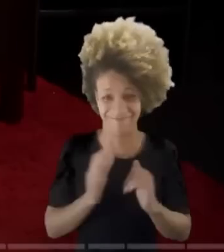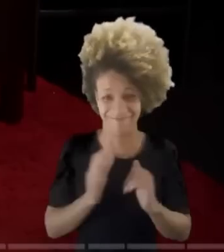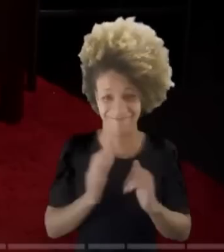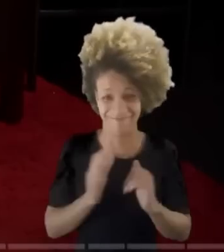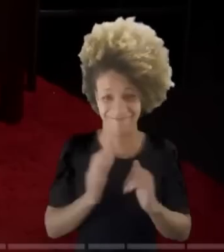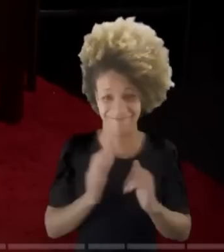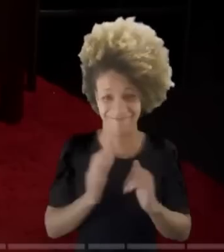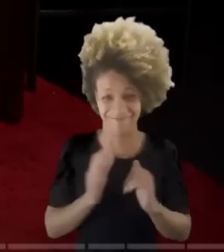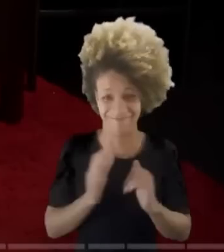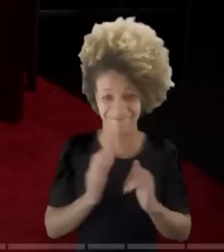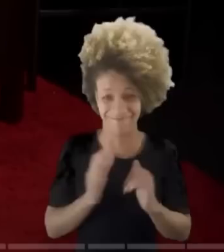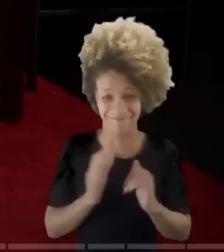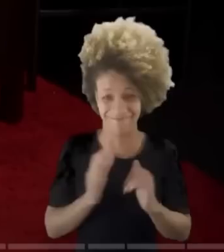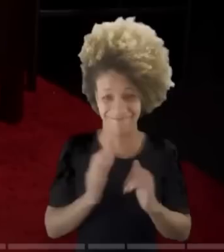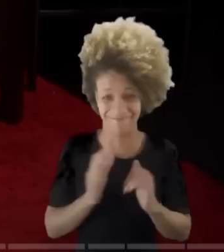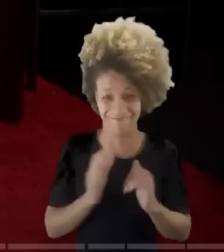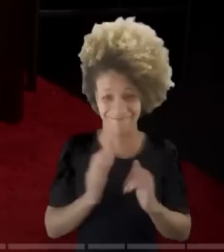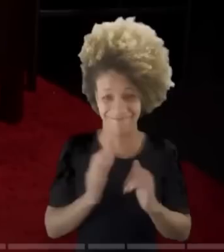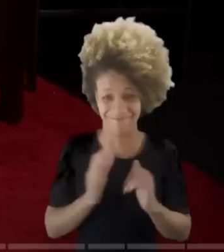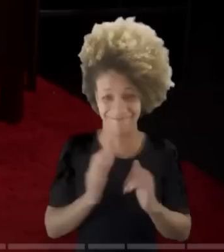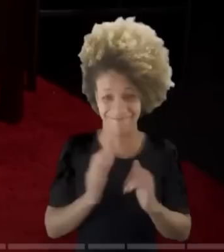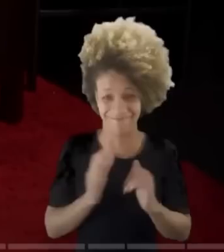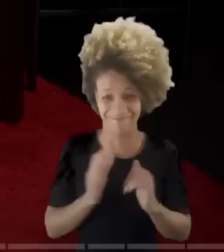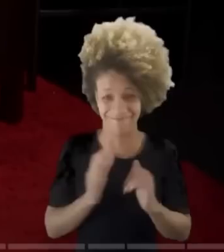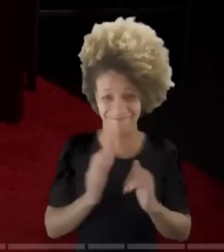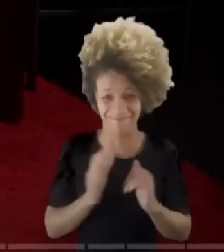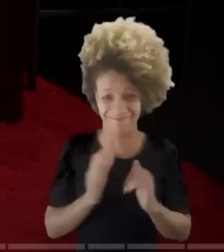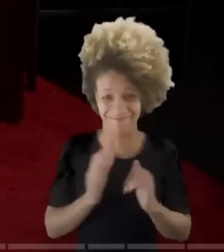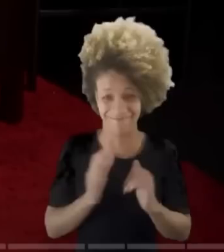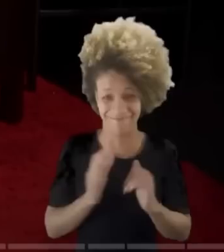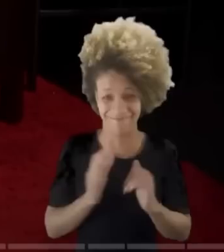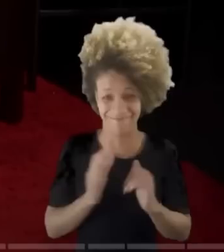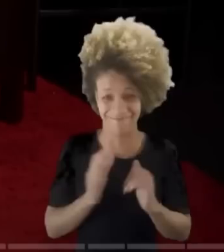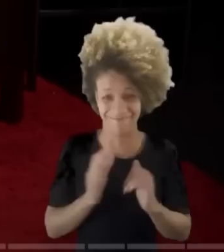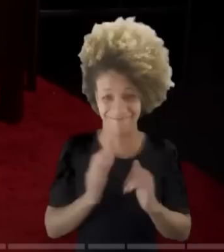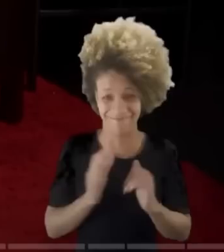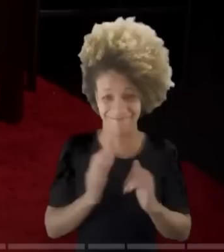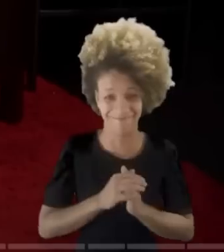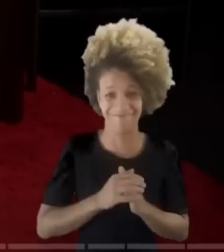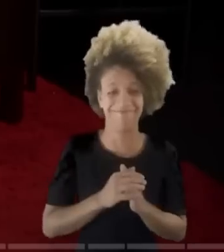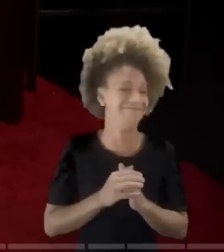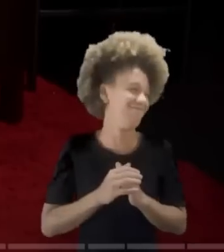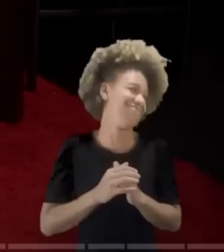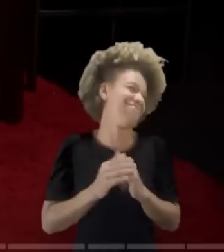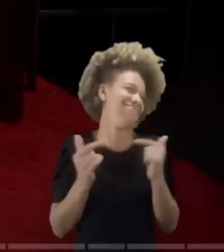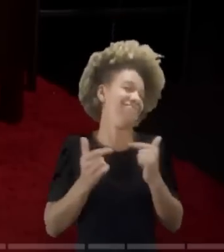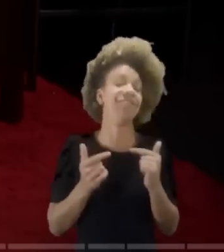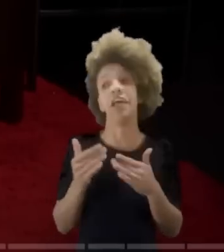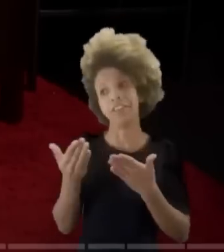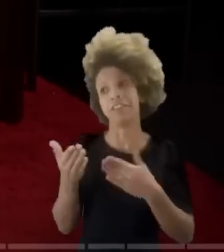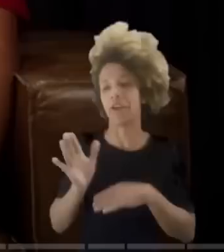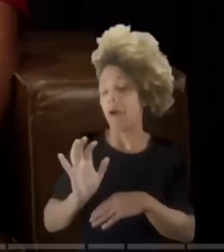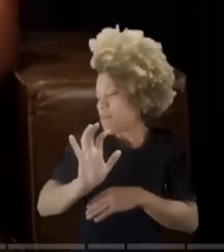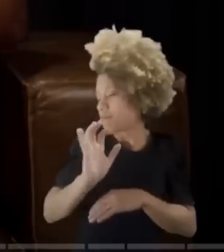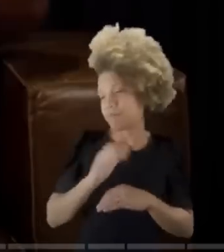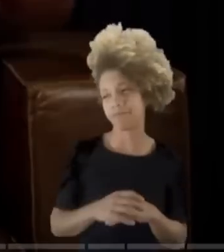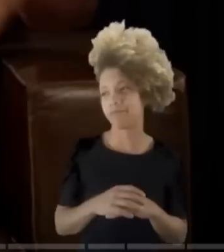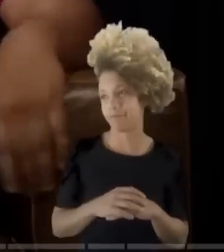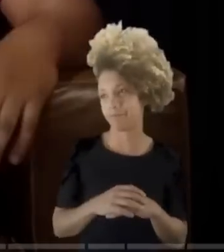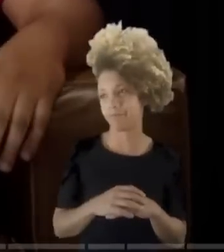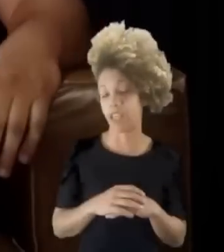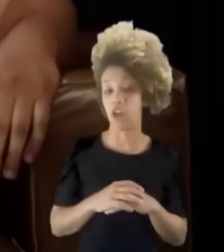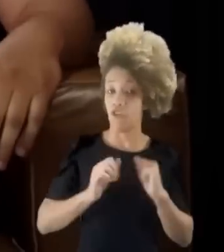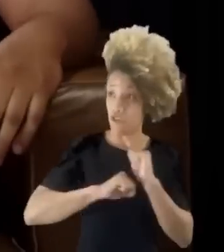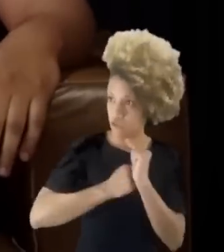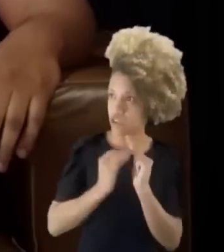não é descentralização é terceirização só manda um script para terceirizado e o cliente que se virar Então é isso mano já